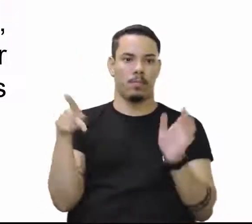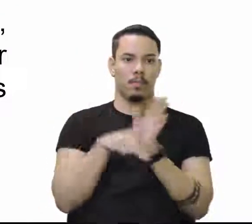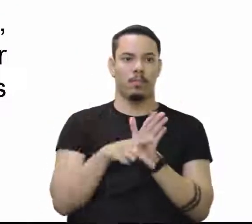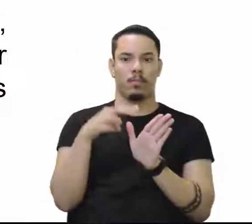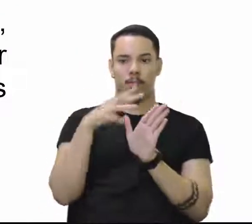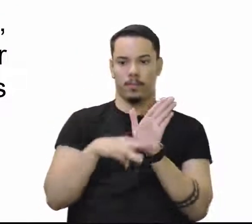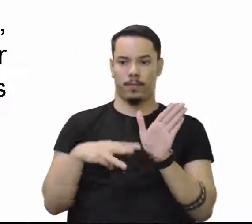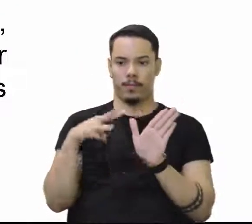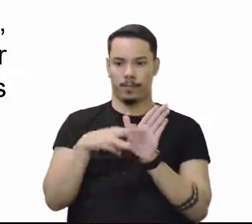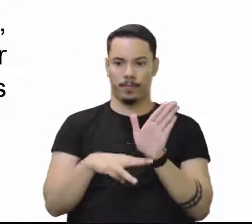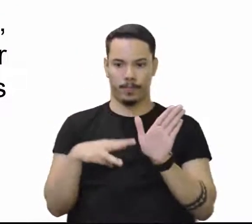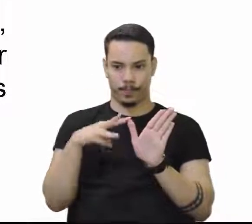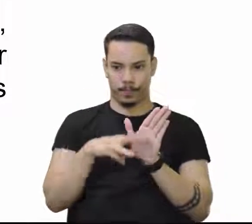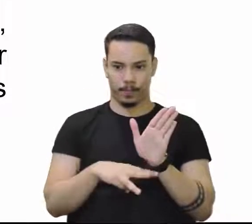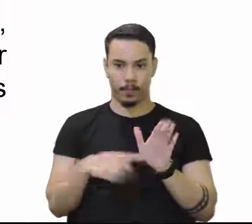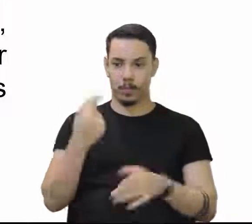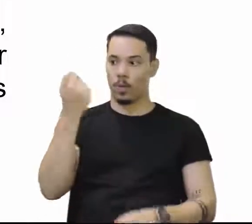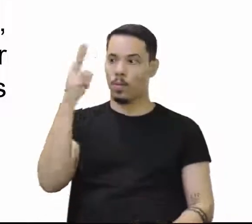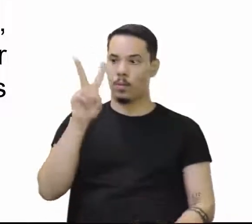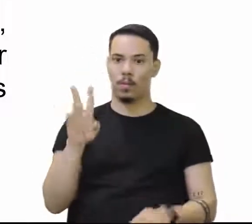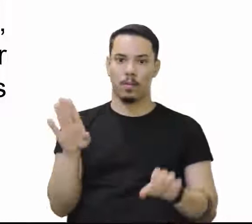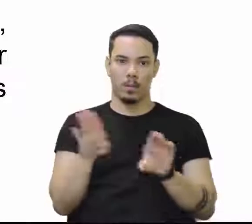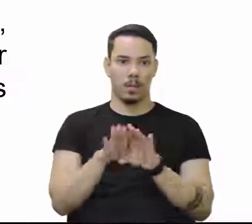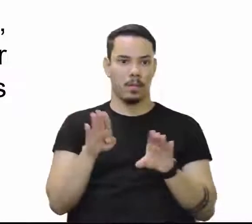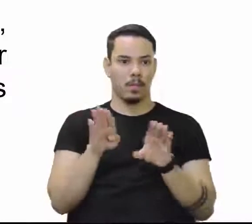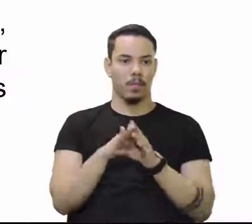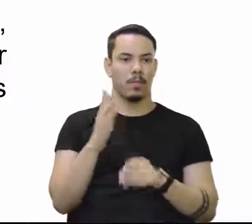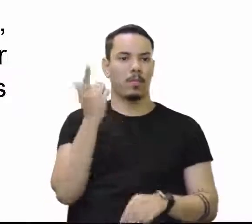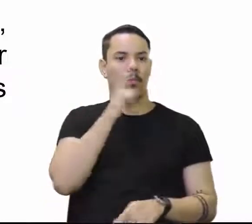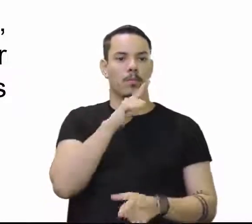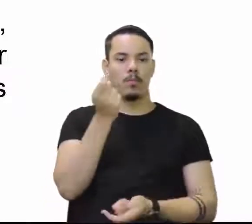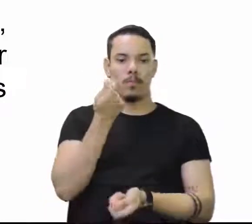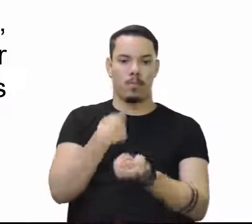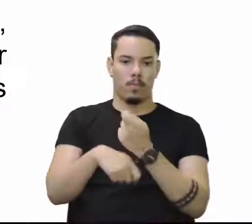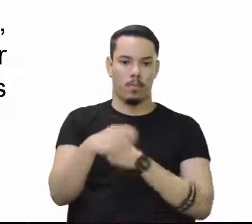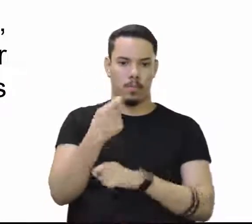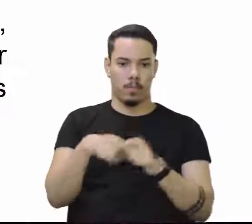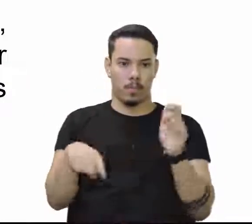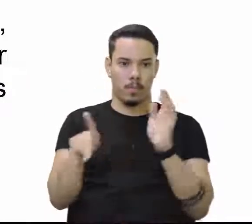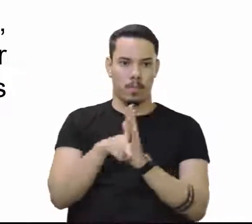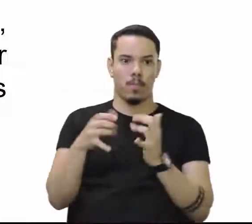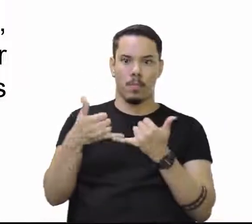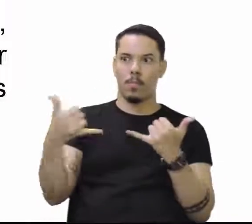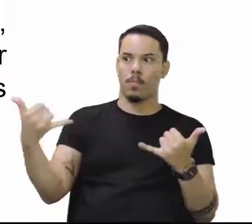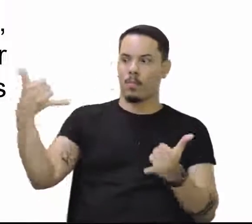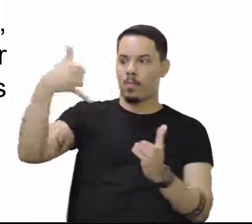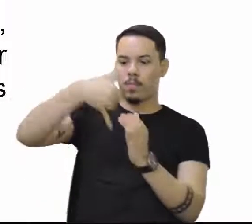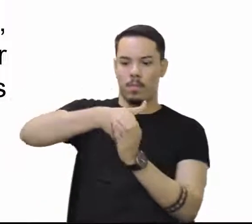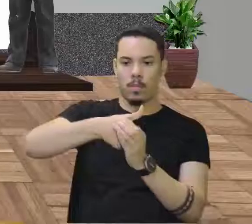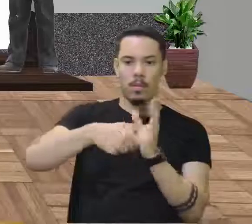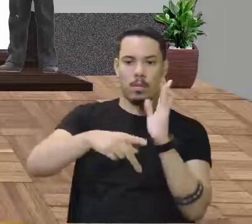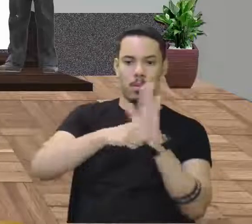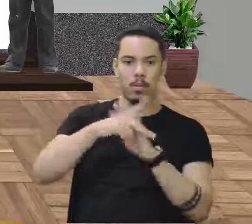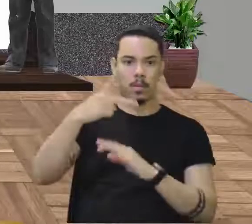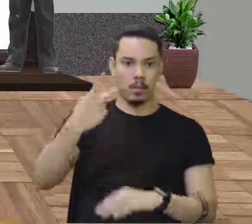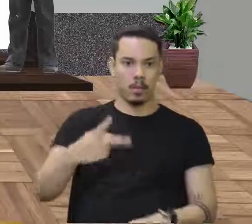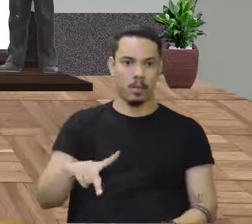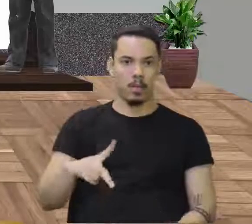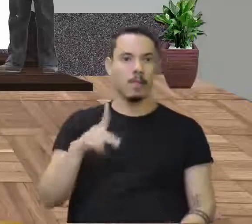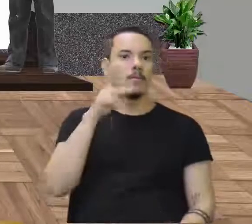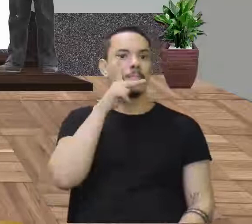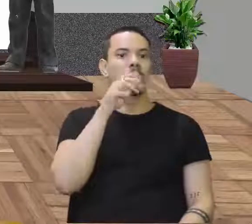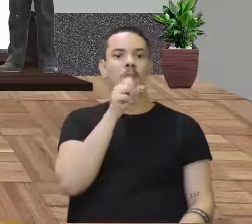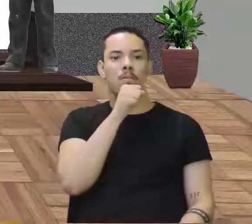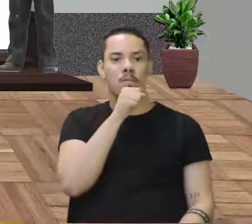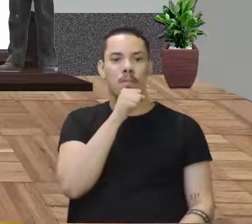Ferro Madeira Mamoré. E uma vez administrador das linhas telegráficas aqui em Porto